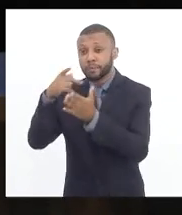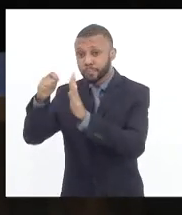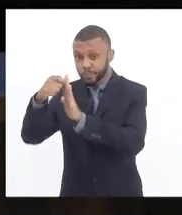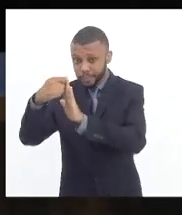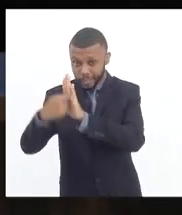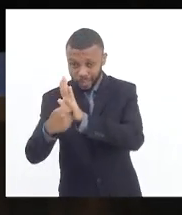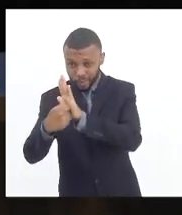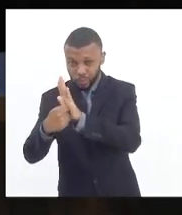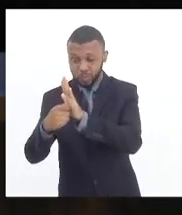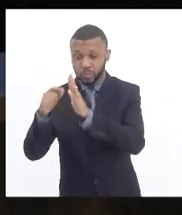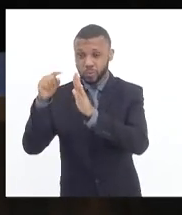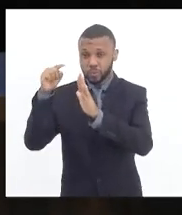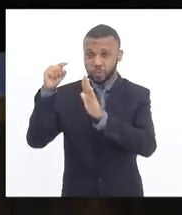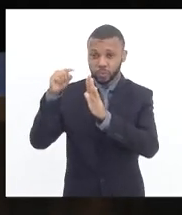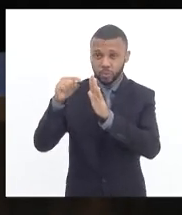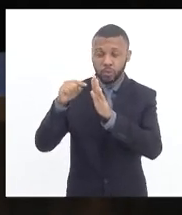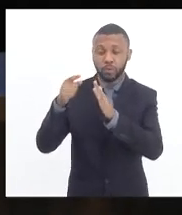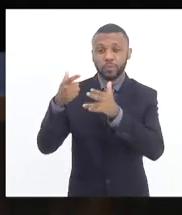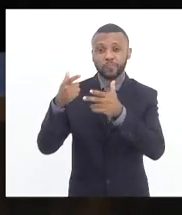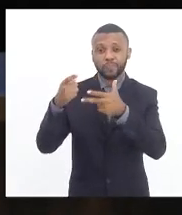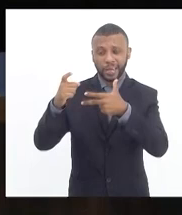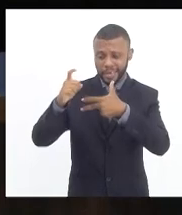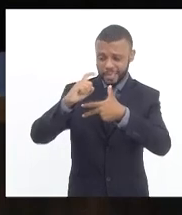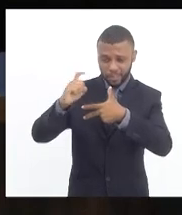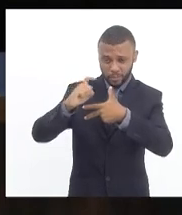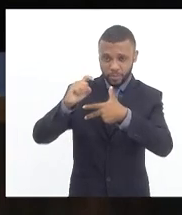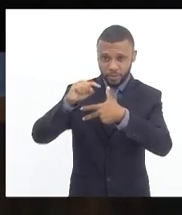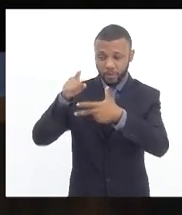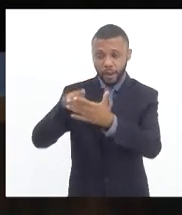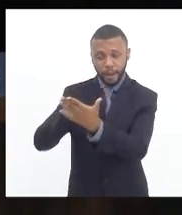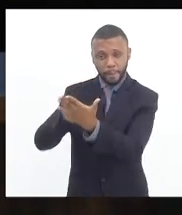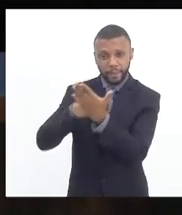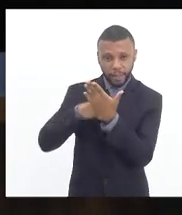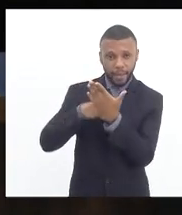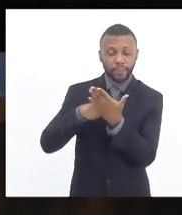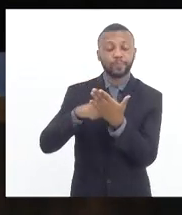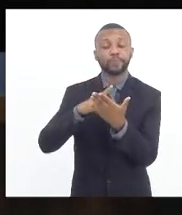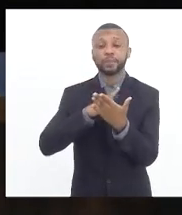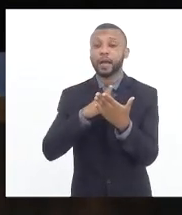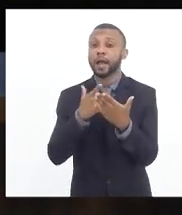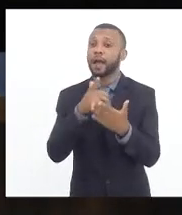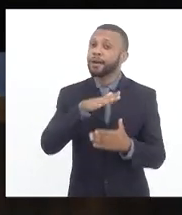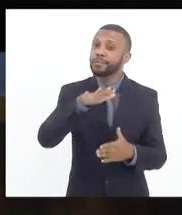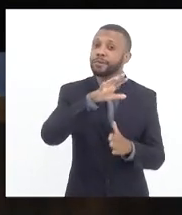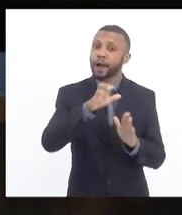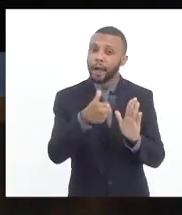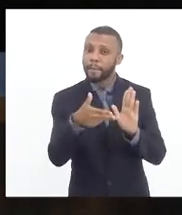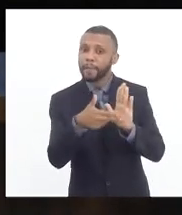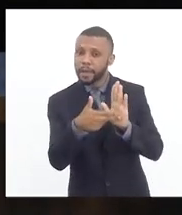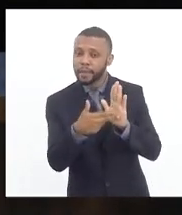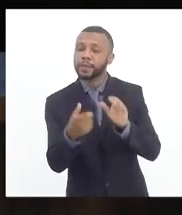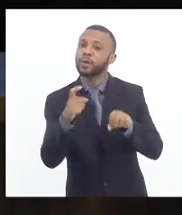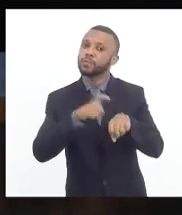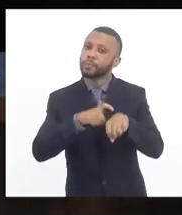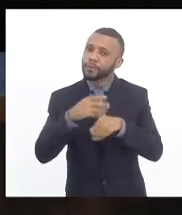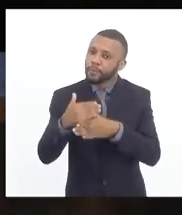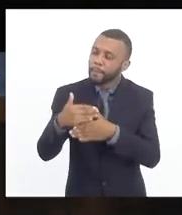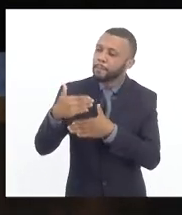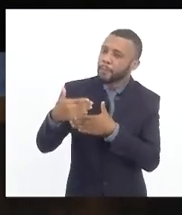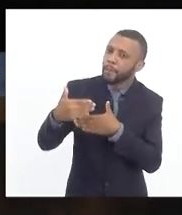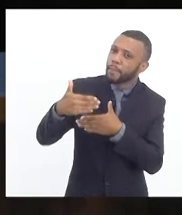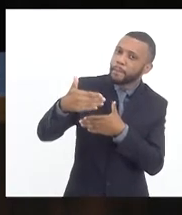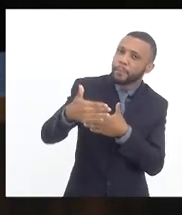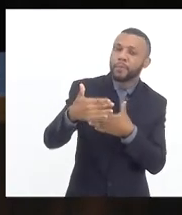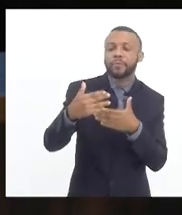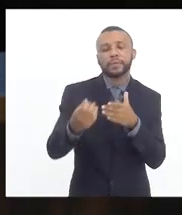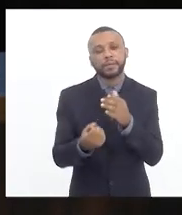apresentado abre-se espaço para as emendas a partir daí se cria oi oi das audiências